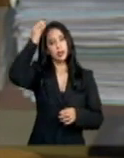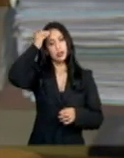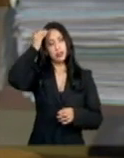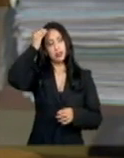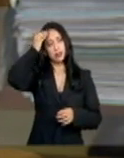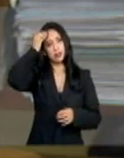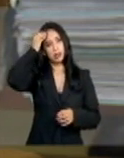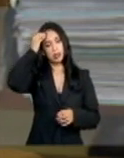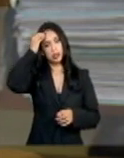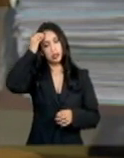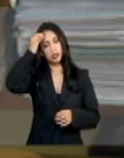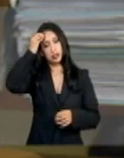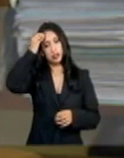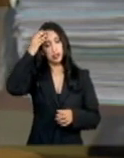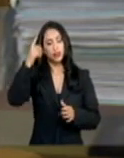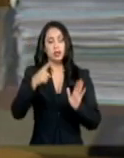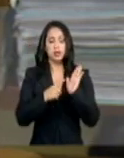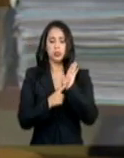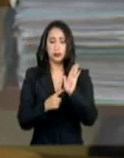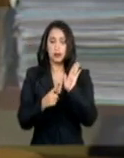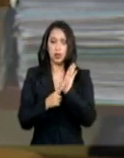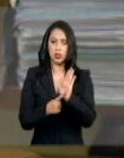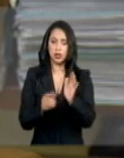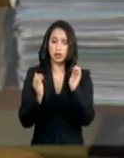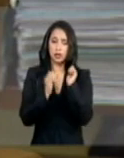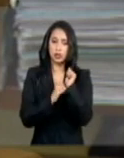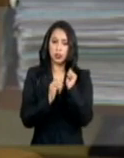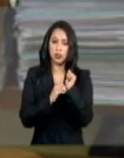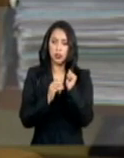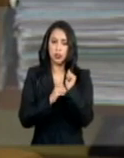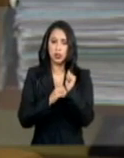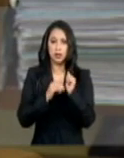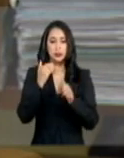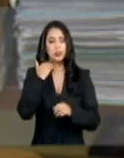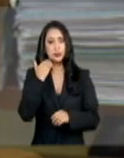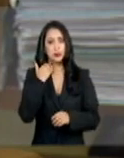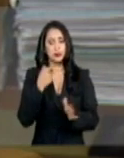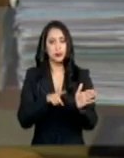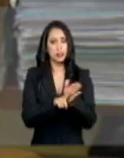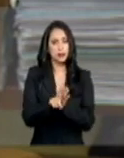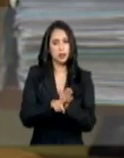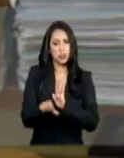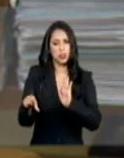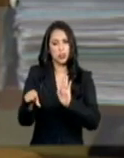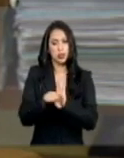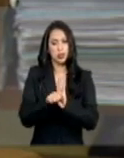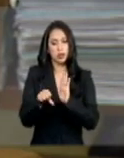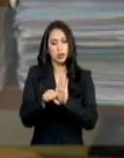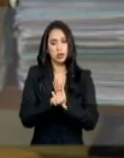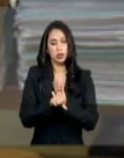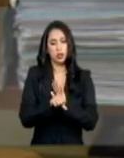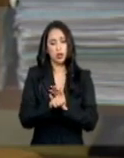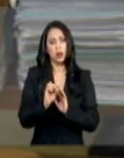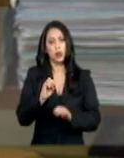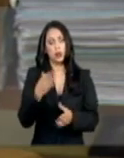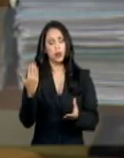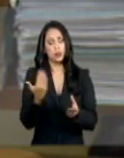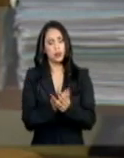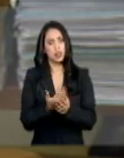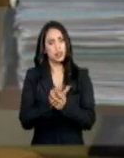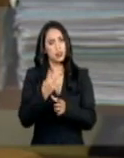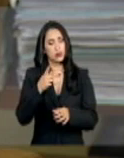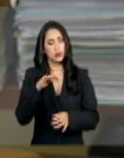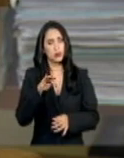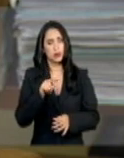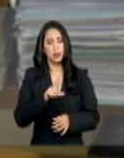quebra do sigilo bancário para fins de investigação criminal ou instrução processual penal nos termos